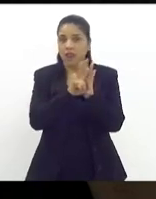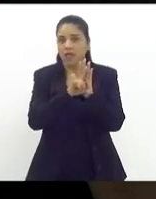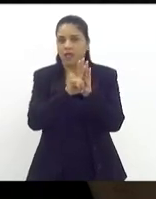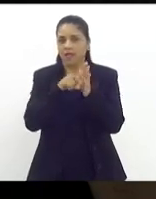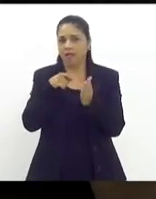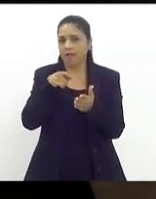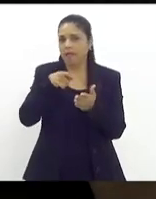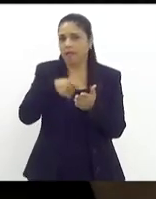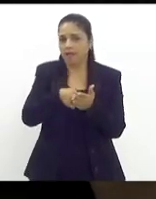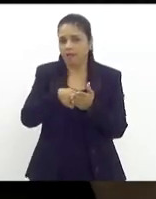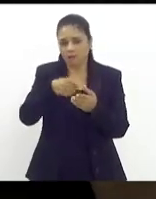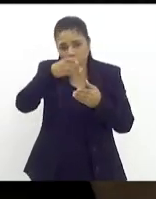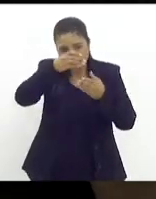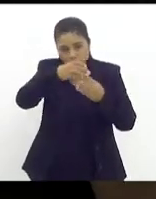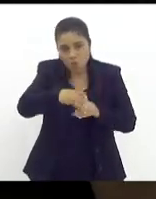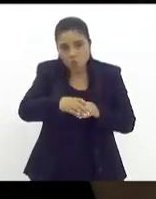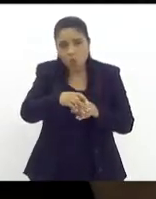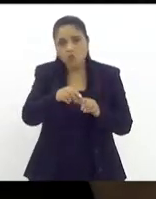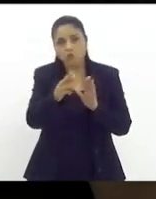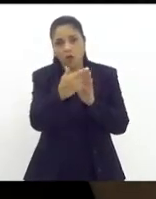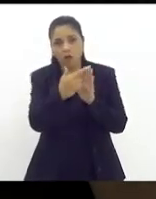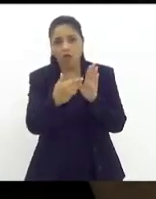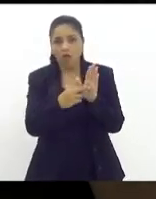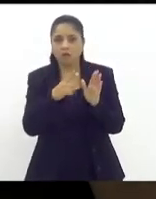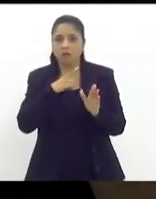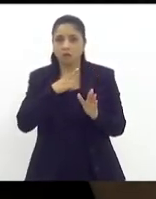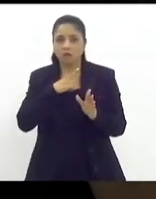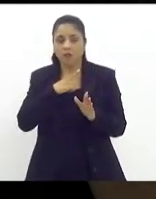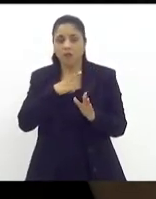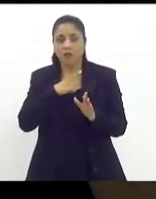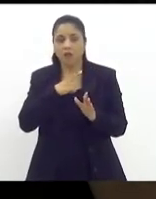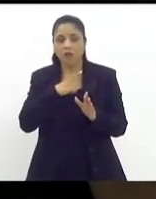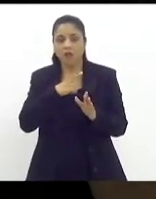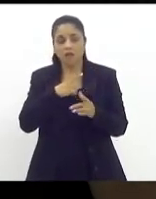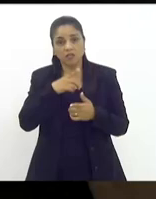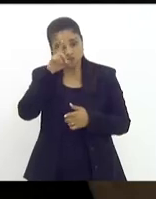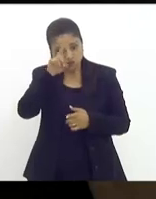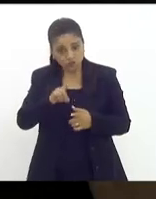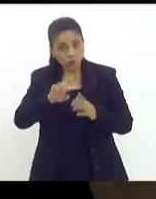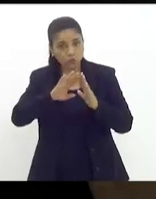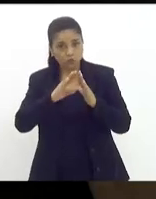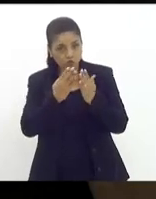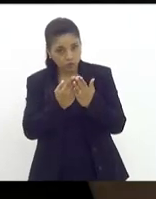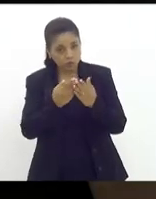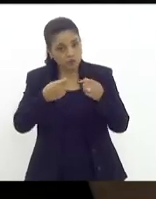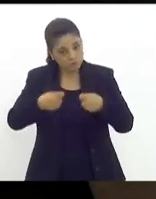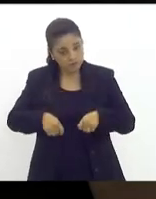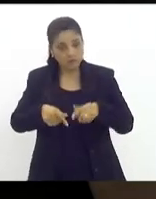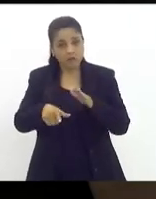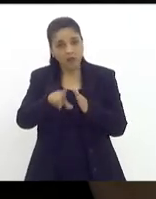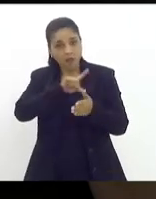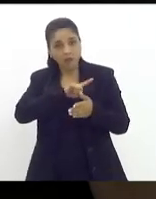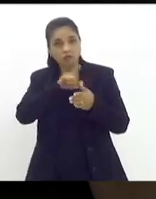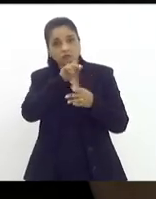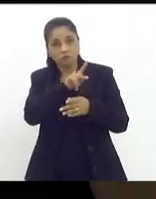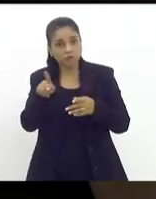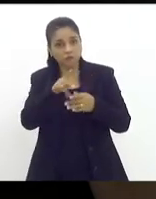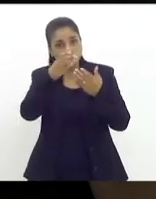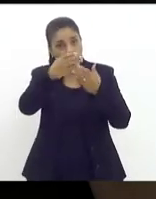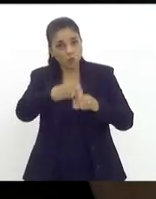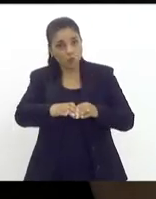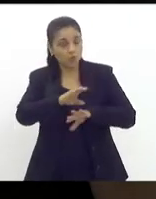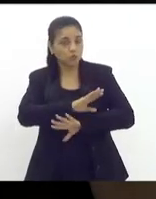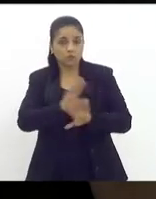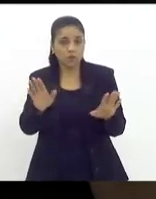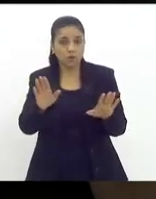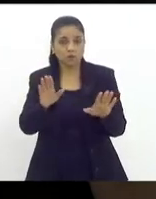que o concurso permitiu. Para você ser diretor de escola, você tem que ser professor concursado e ponto. E tem, que